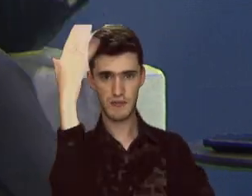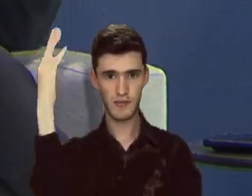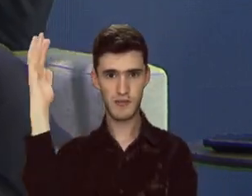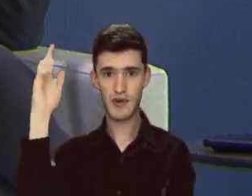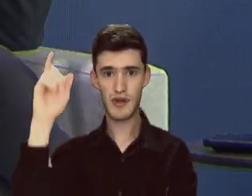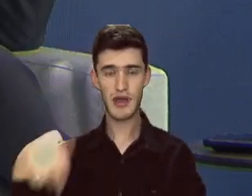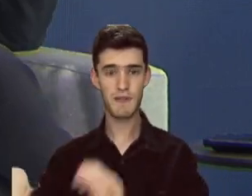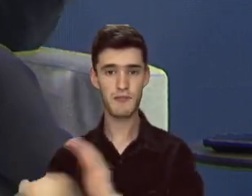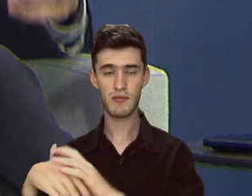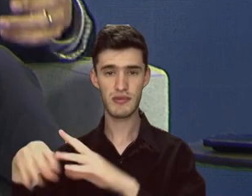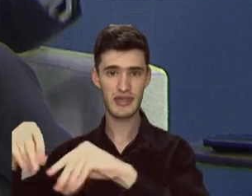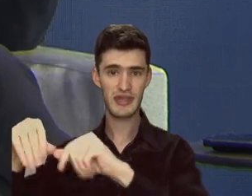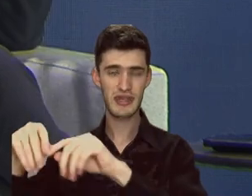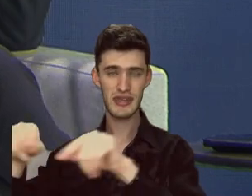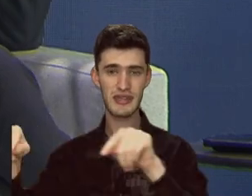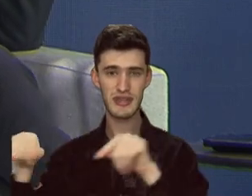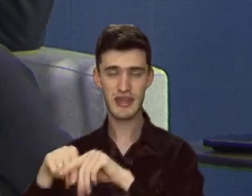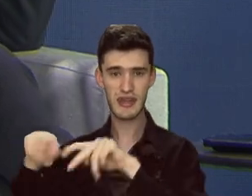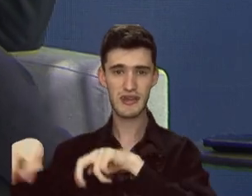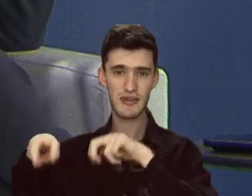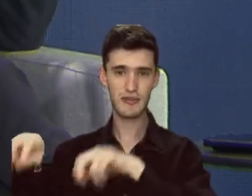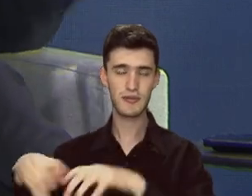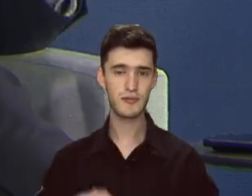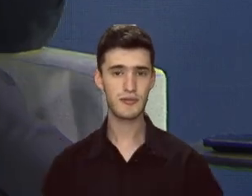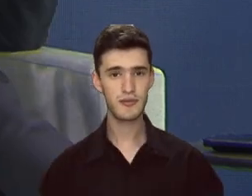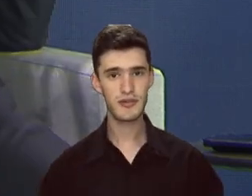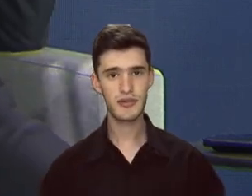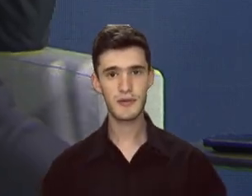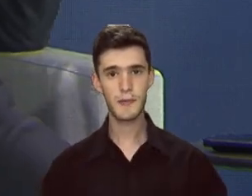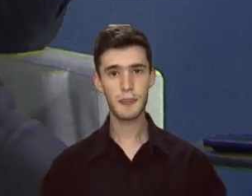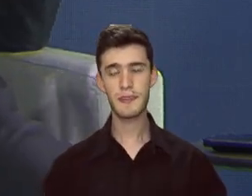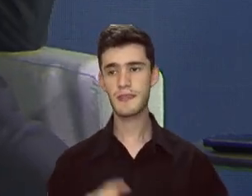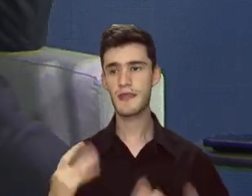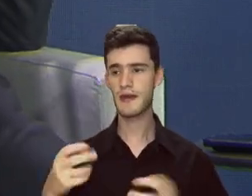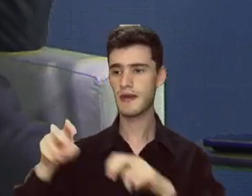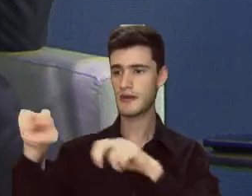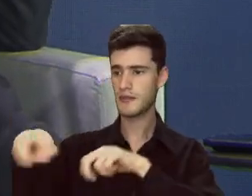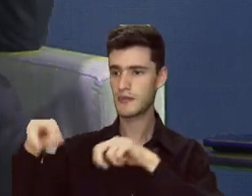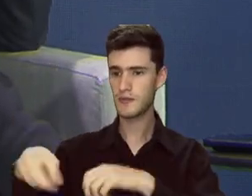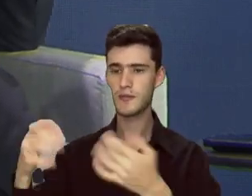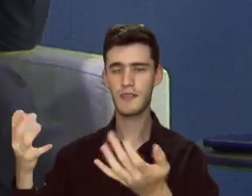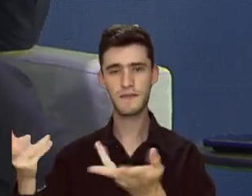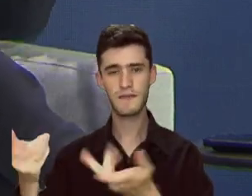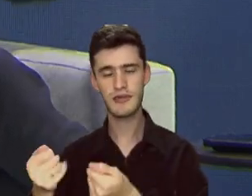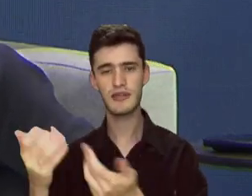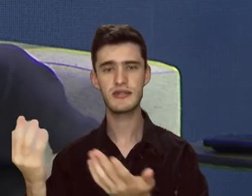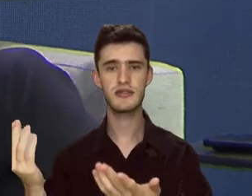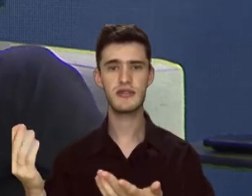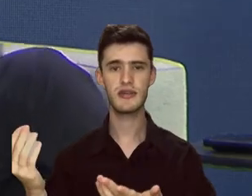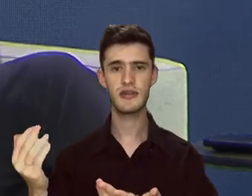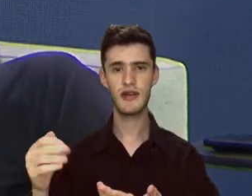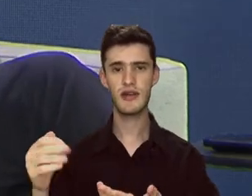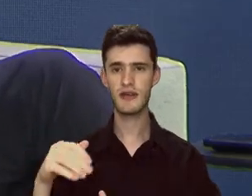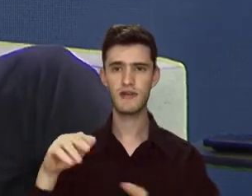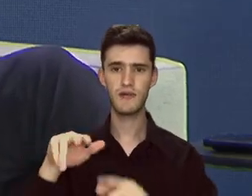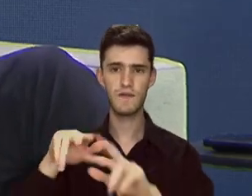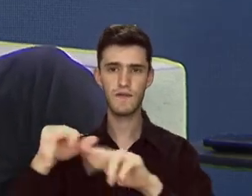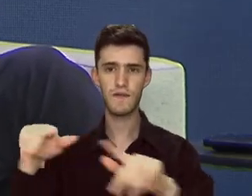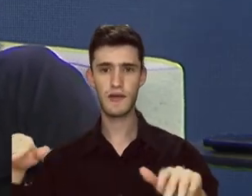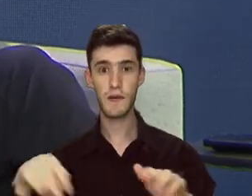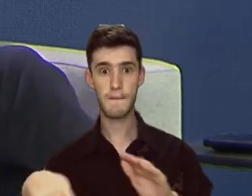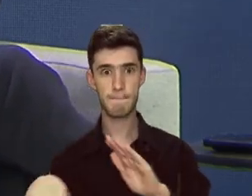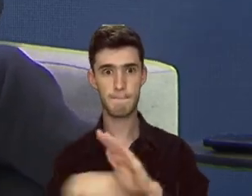de alimentos expansão de área agrícola eficiência de agricultura produção de alimentos da parte climática O que é uma vantagem para a gente